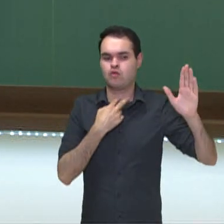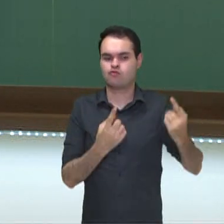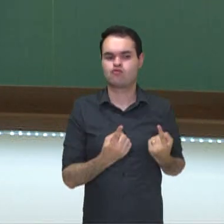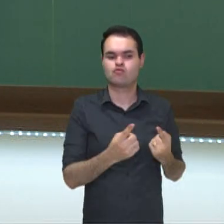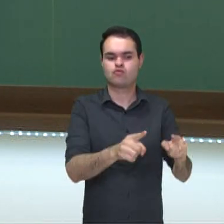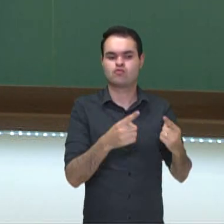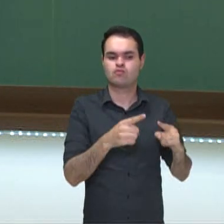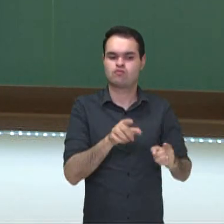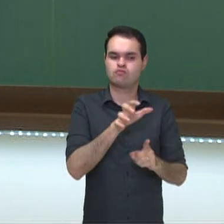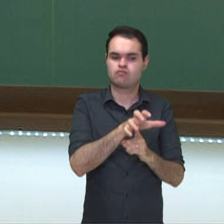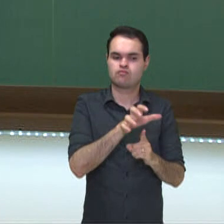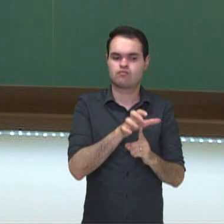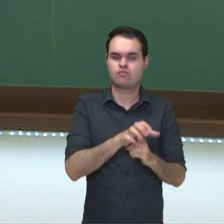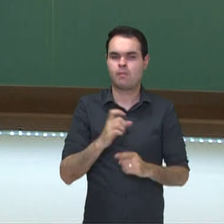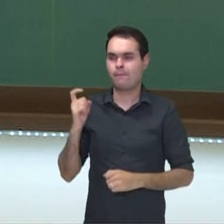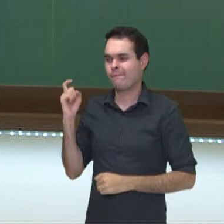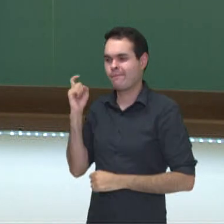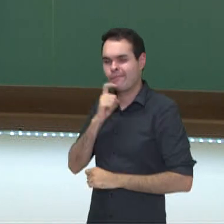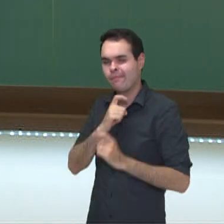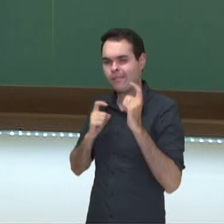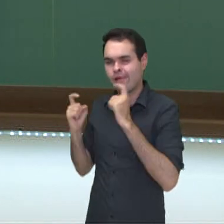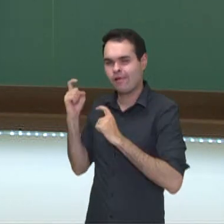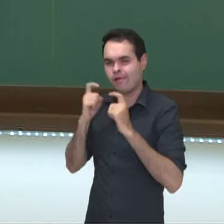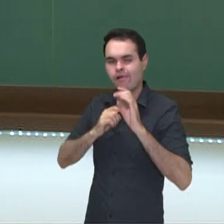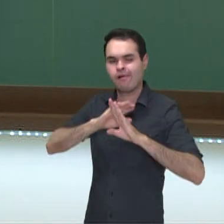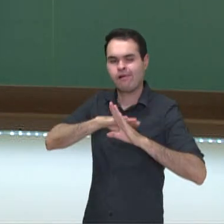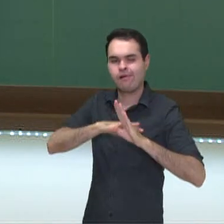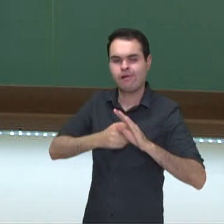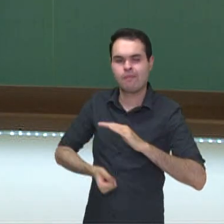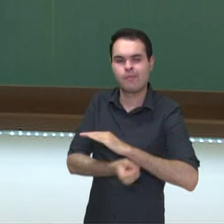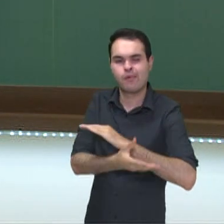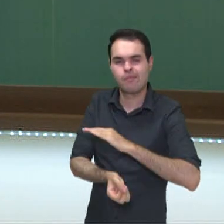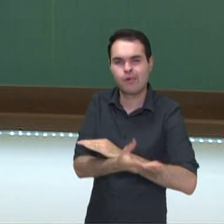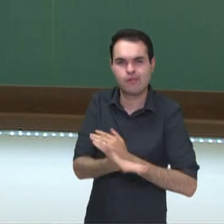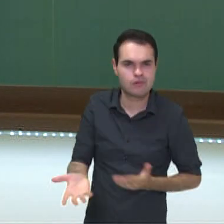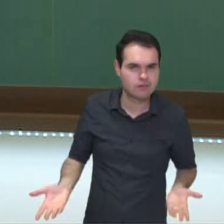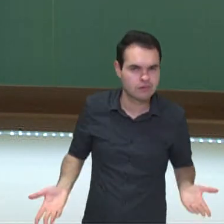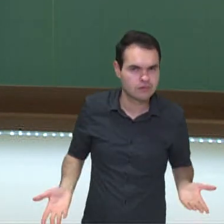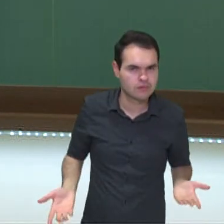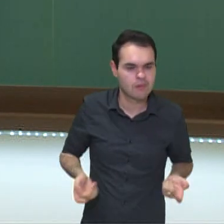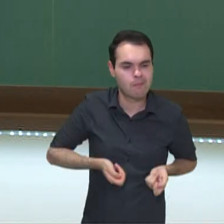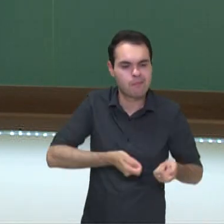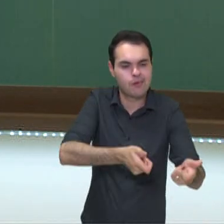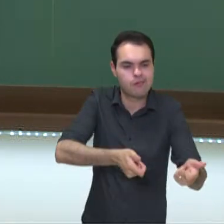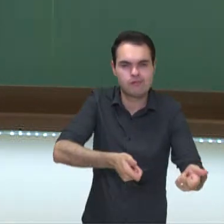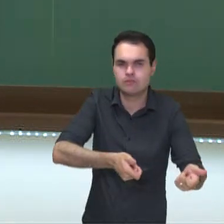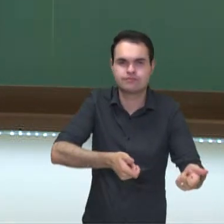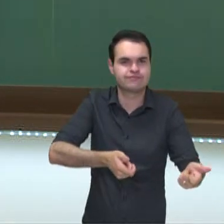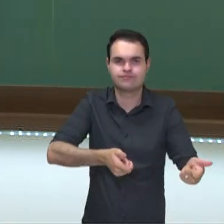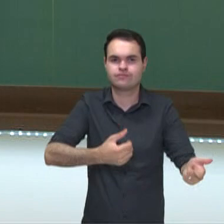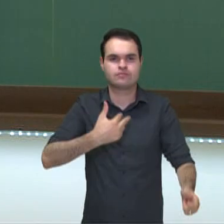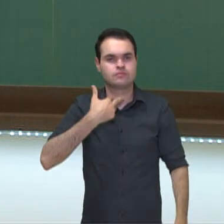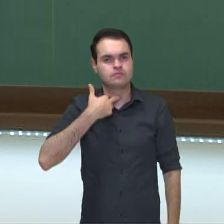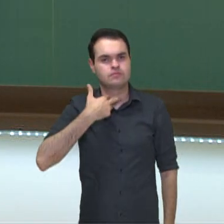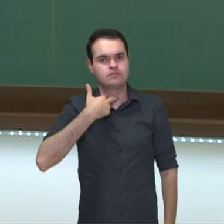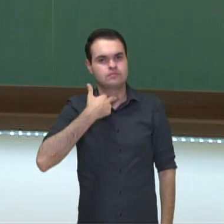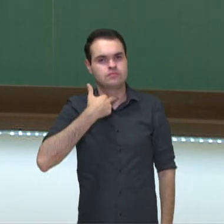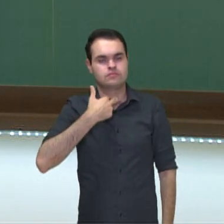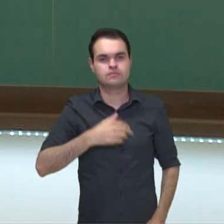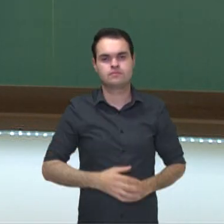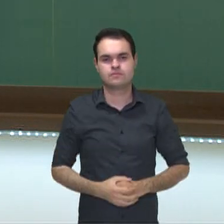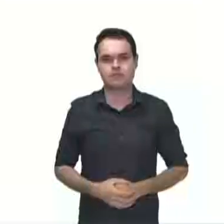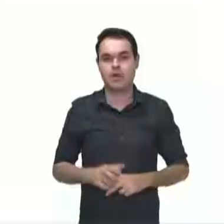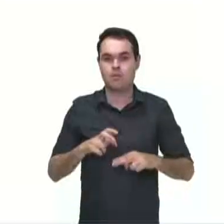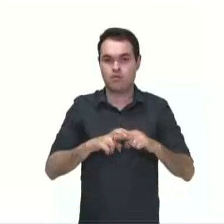outro a partir de mentiras, a partir de discursos sem pé nem cabeça. Isso não faz sentido. É por isso que a